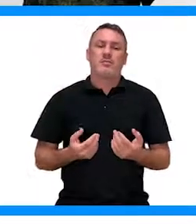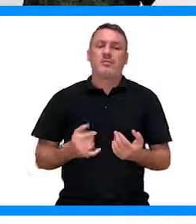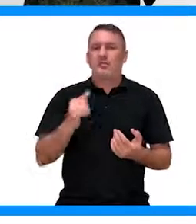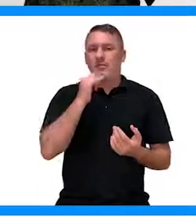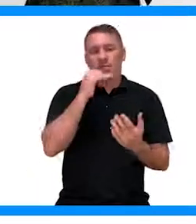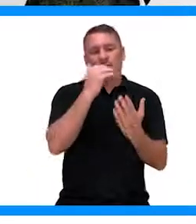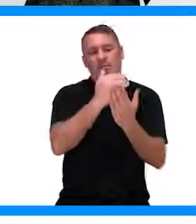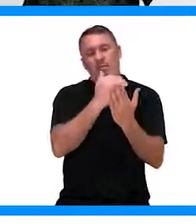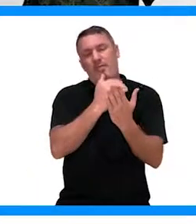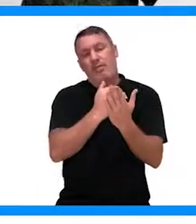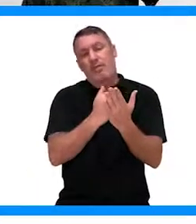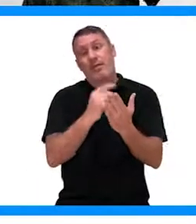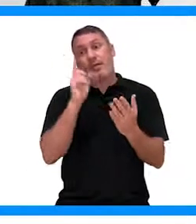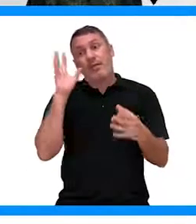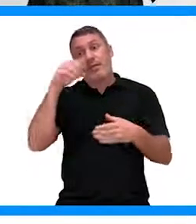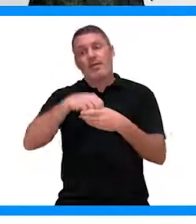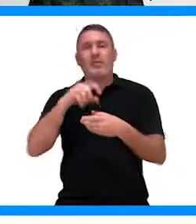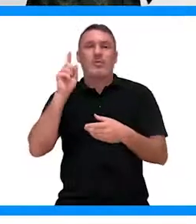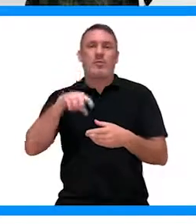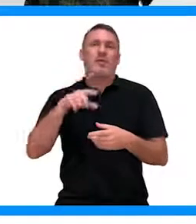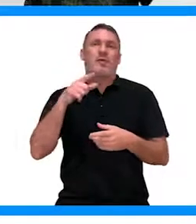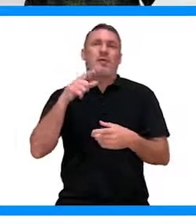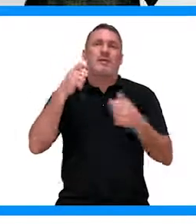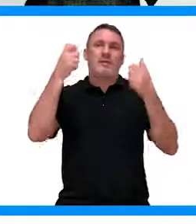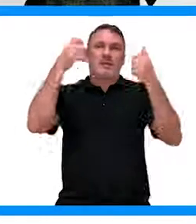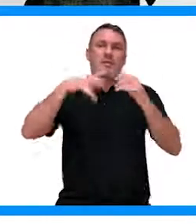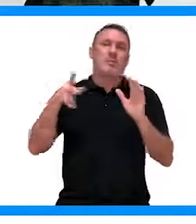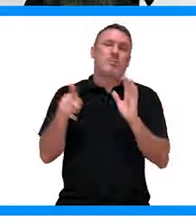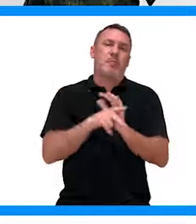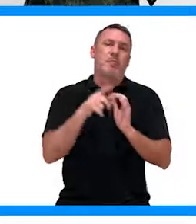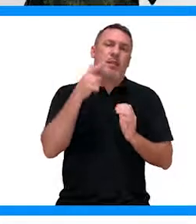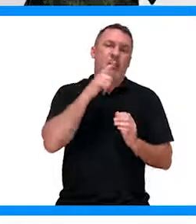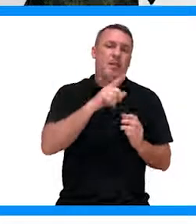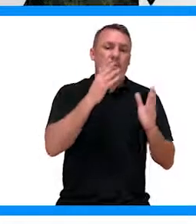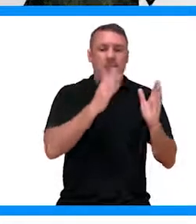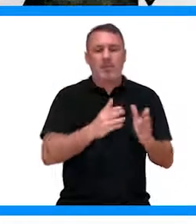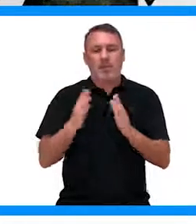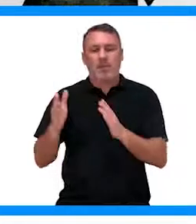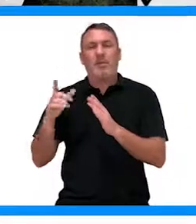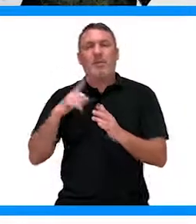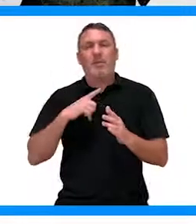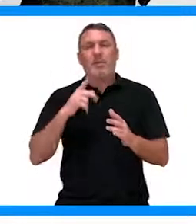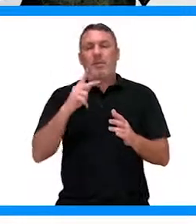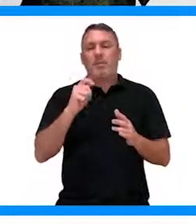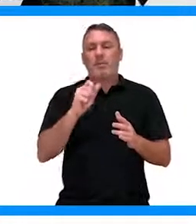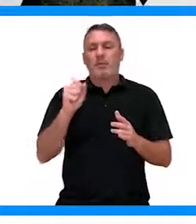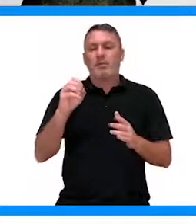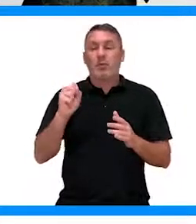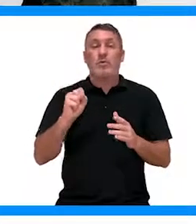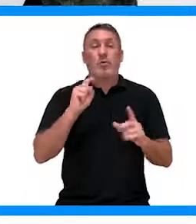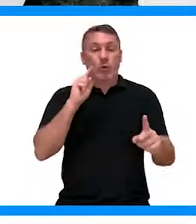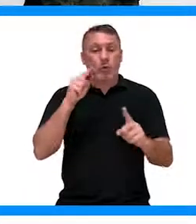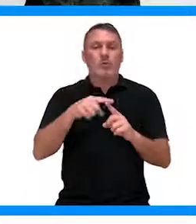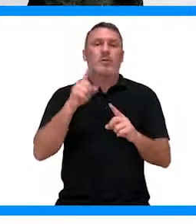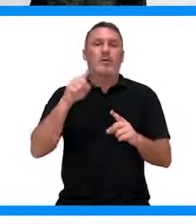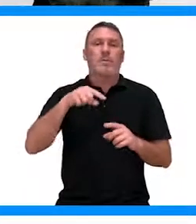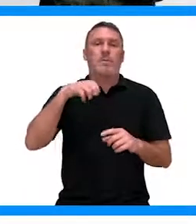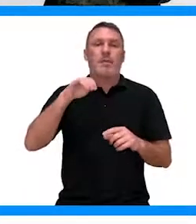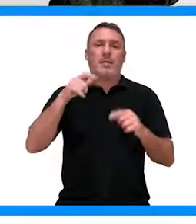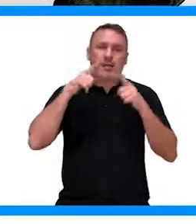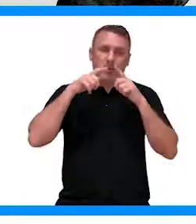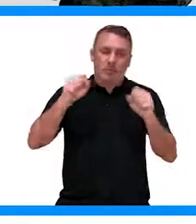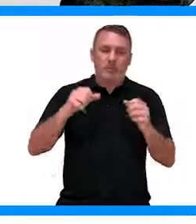Uma xícara de amor, uma xícara de... Essas são passos de como se fazer alguma coisa. Então, eu tenho aí uma